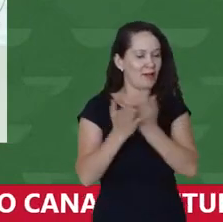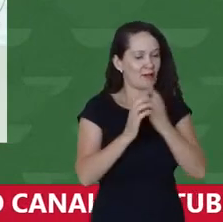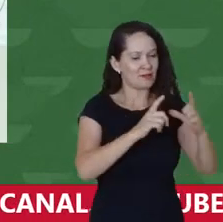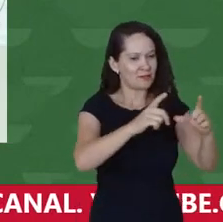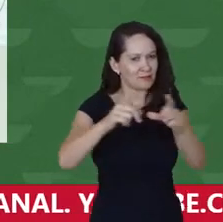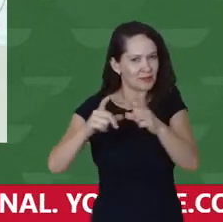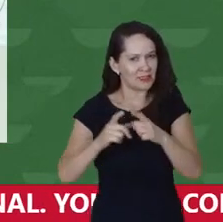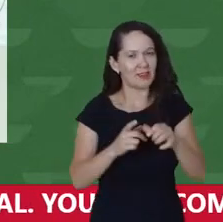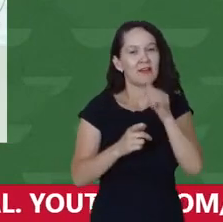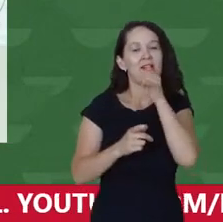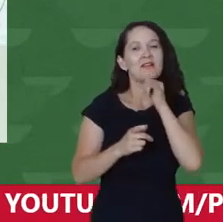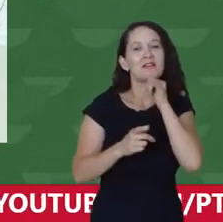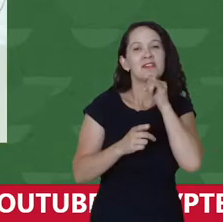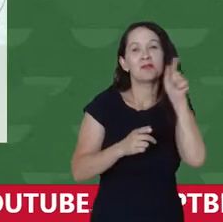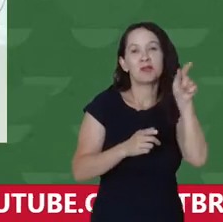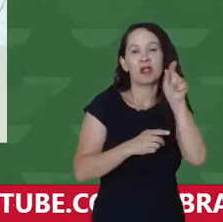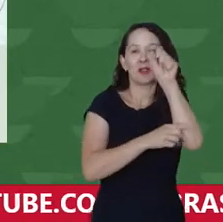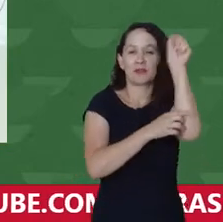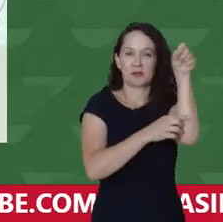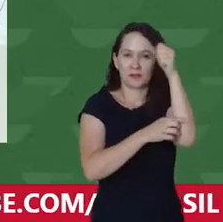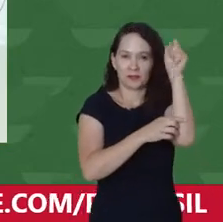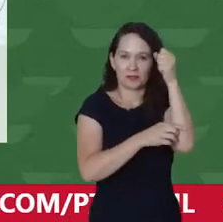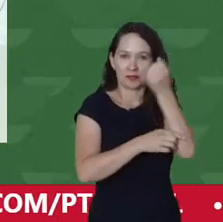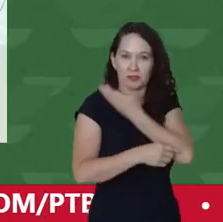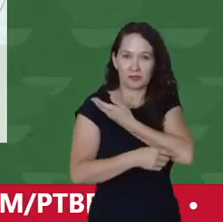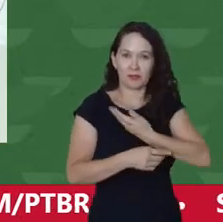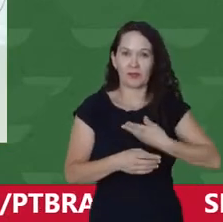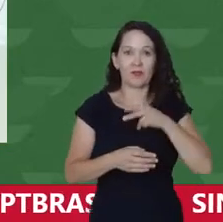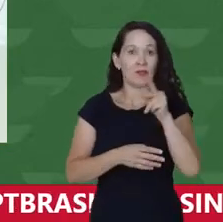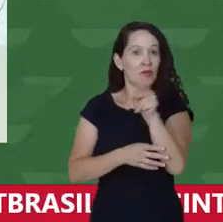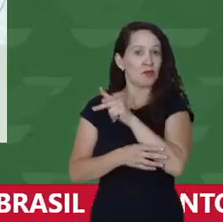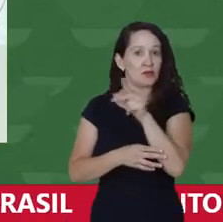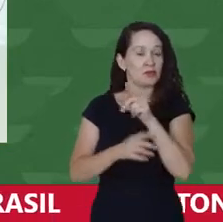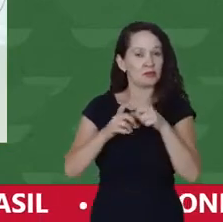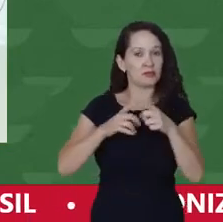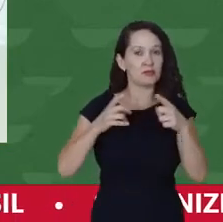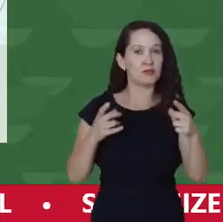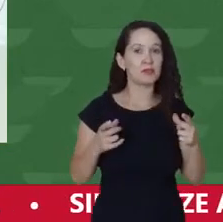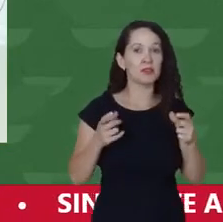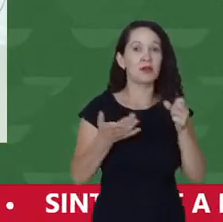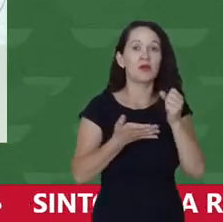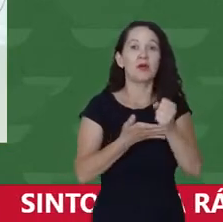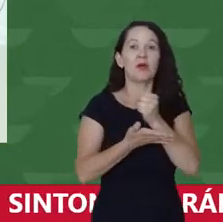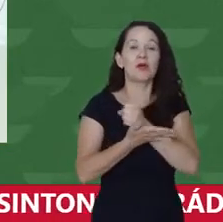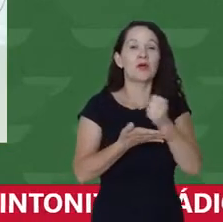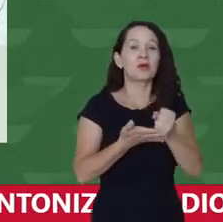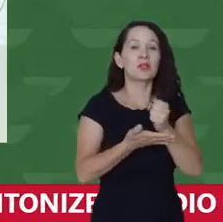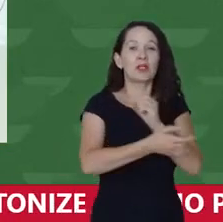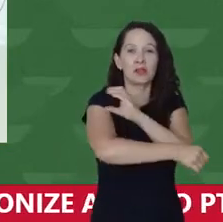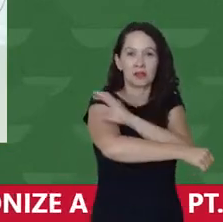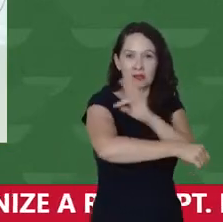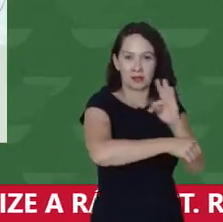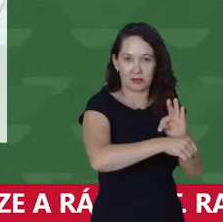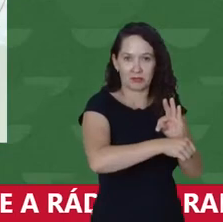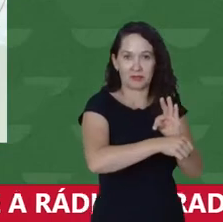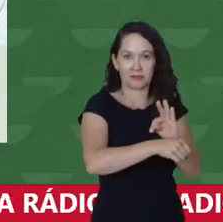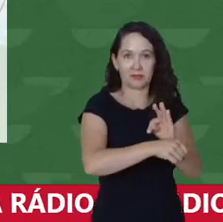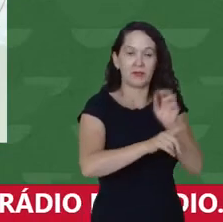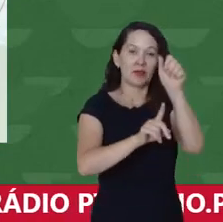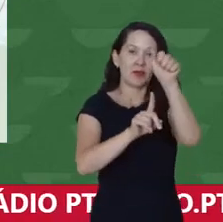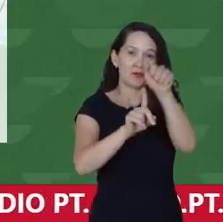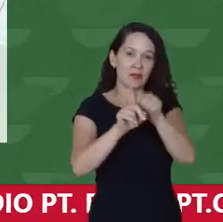setores, como é no governo do estado do Rio Grande do Sul, em que os professores, na grande maioria, são contratados de